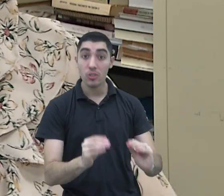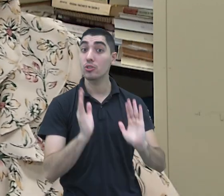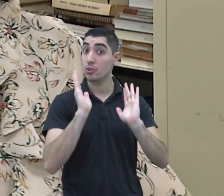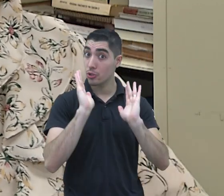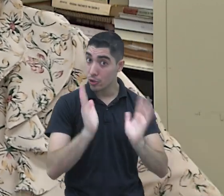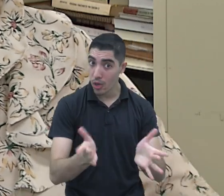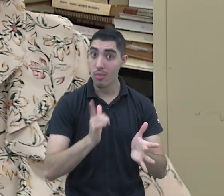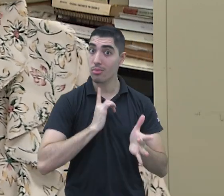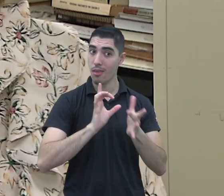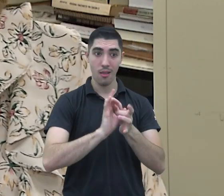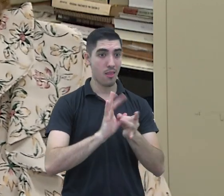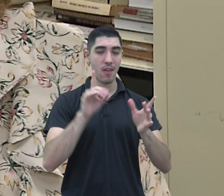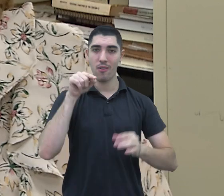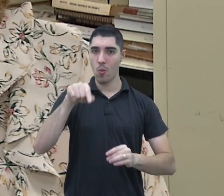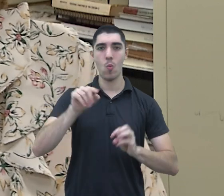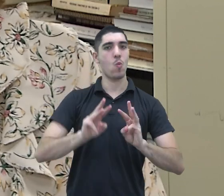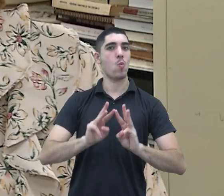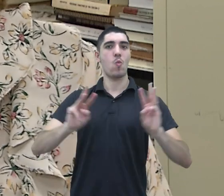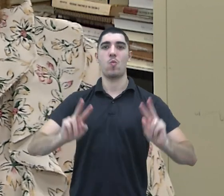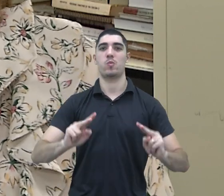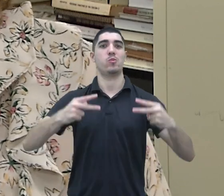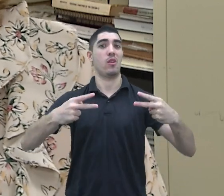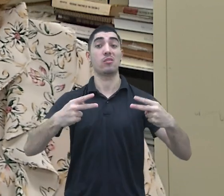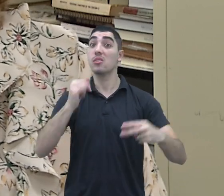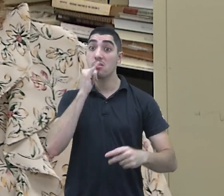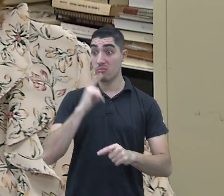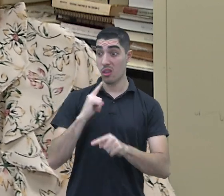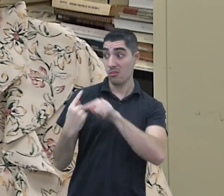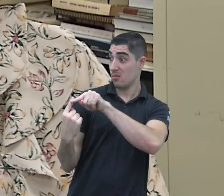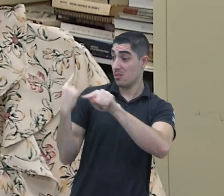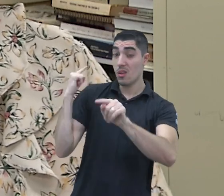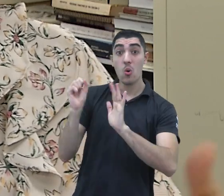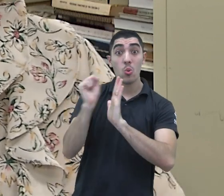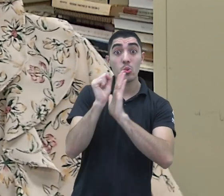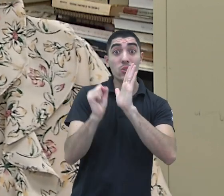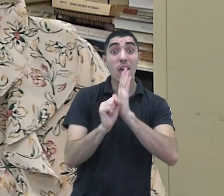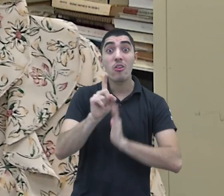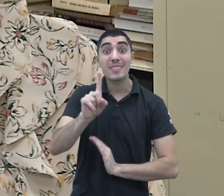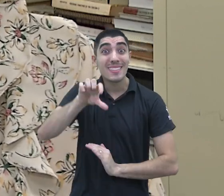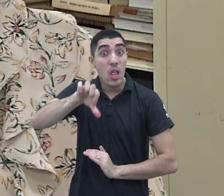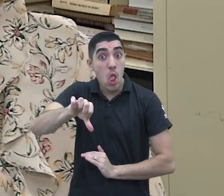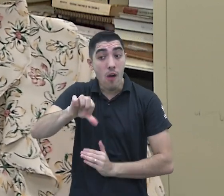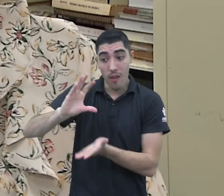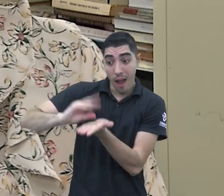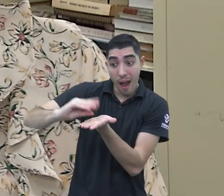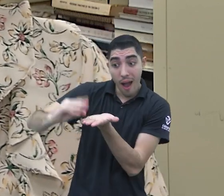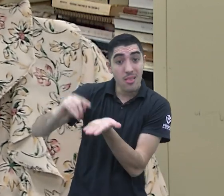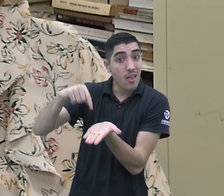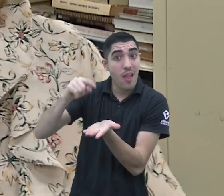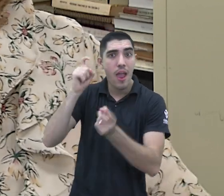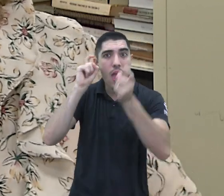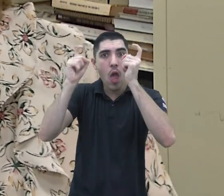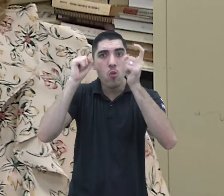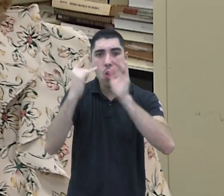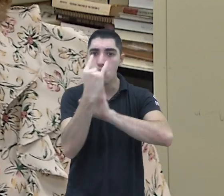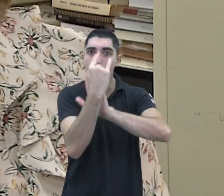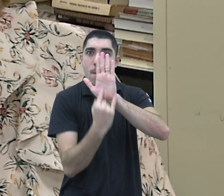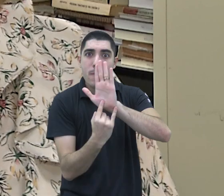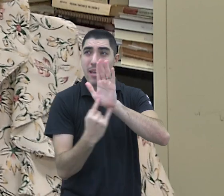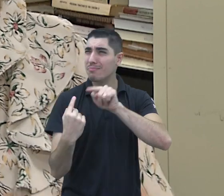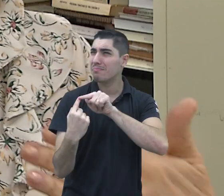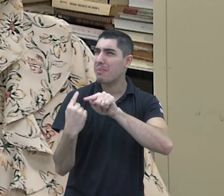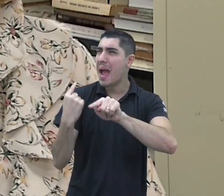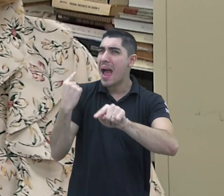digitalizadas e também disponibilizadas no site. Nós temos atas da Câmara do século XIX, que já estão